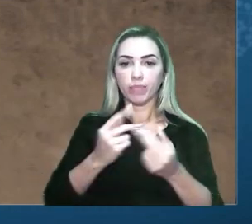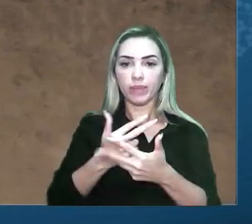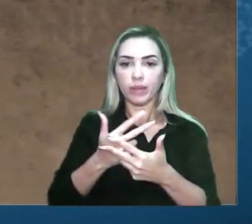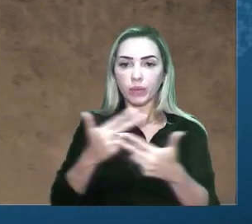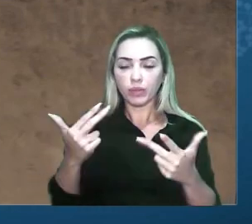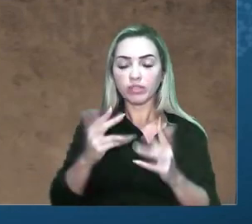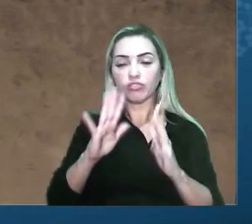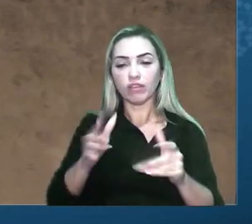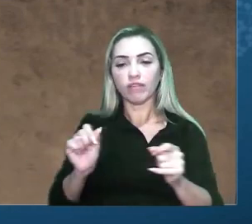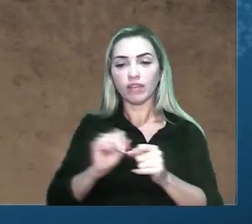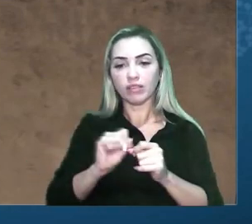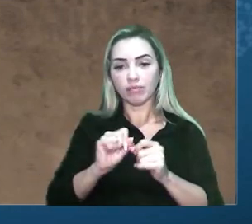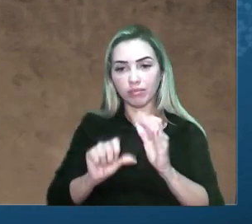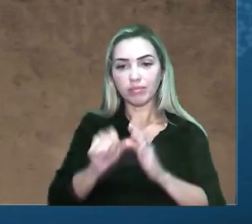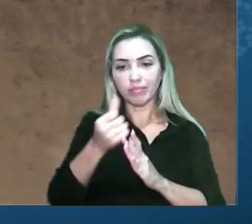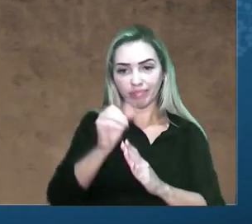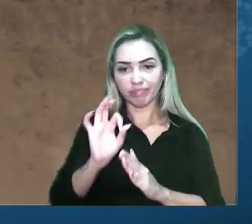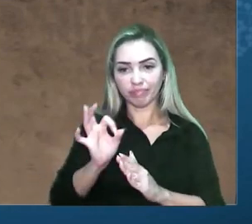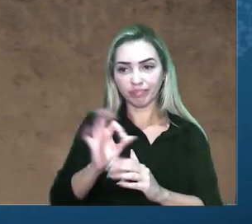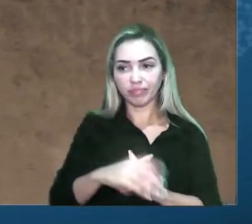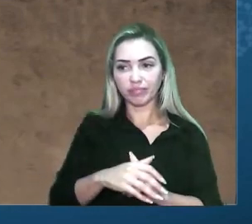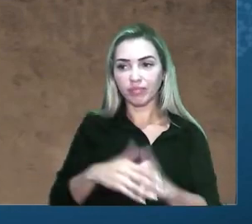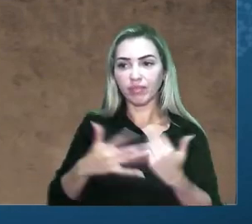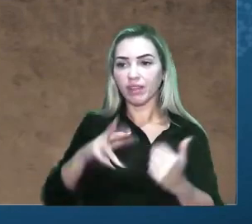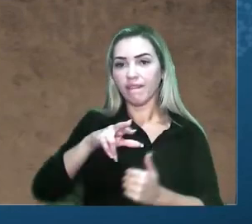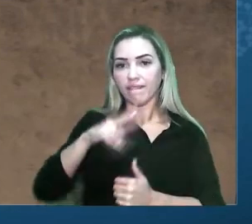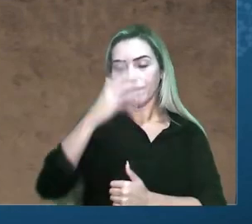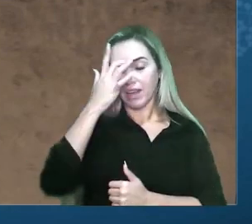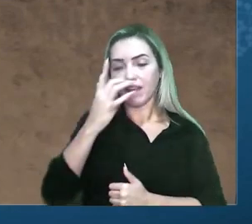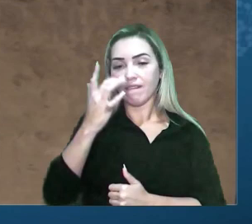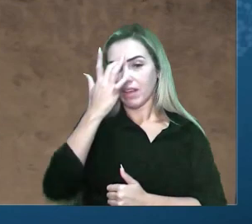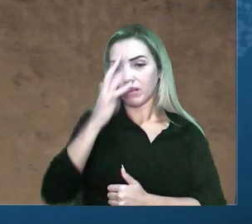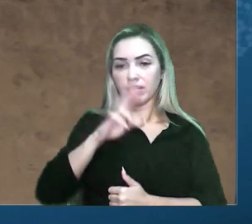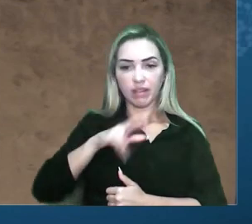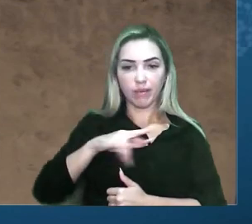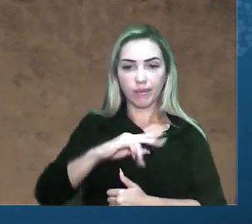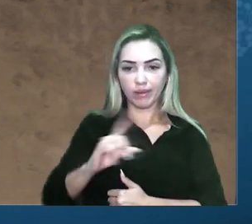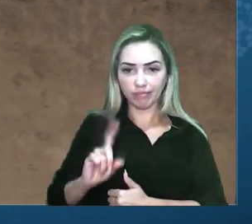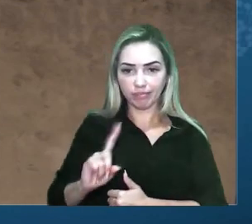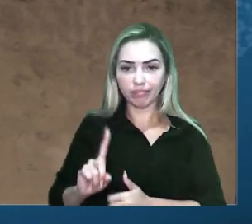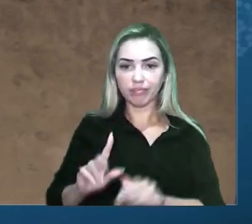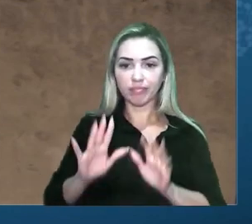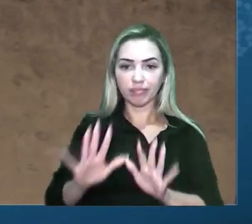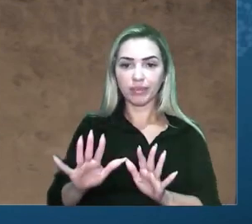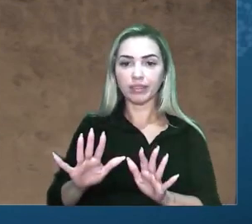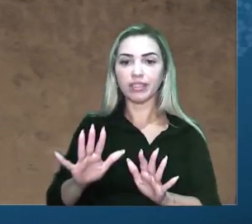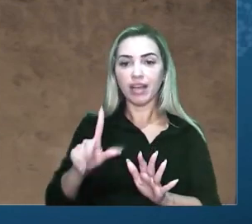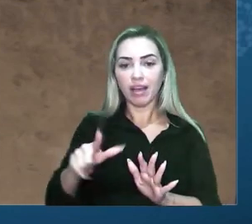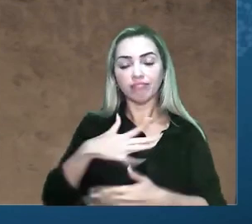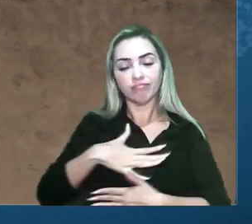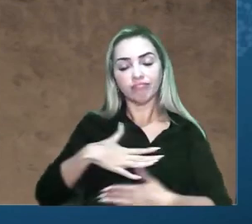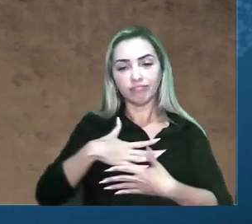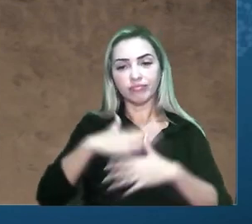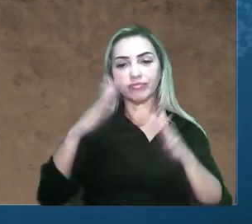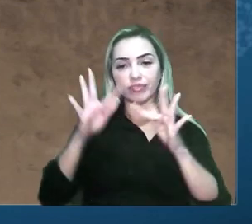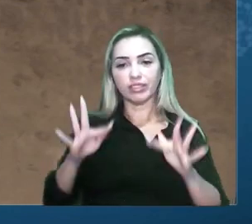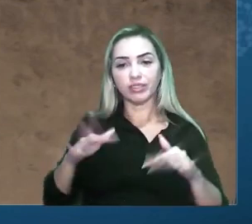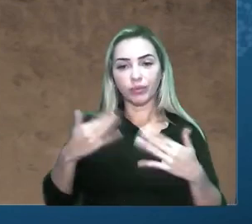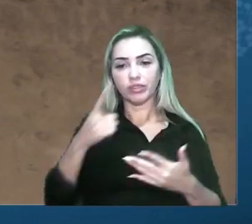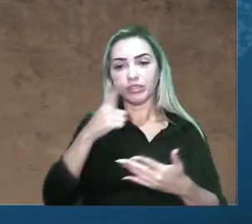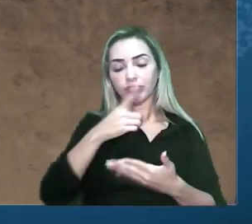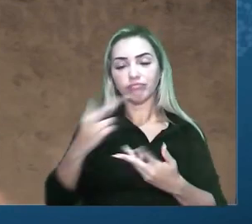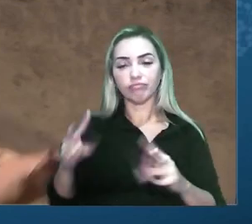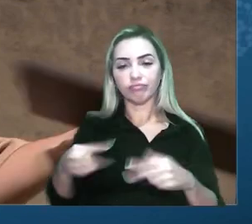pela primeira vez. Não foi fácil, não tem sido fácil, mas é gratificante quando a gente recebe o